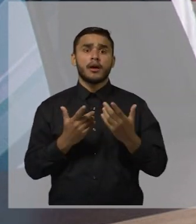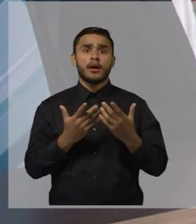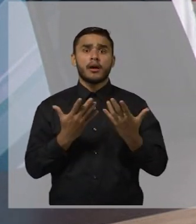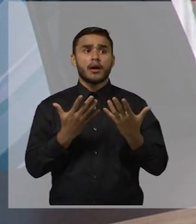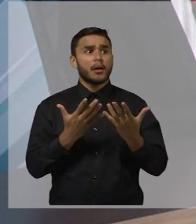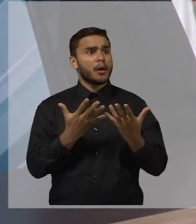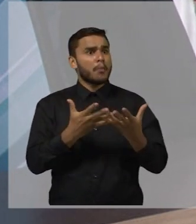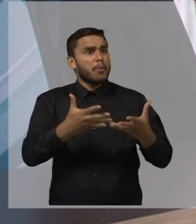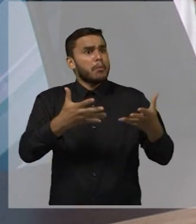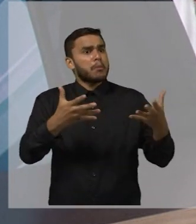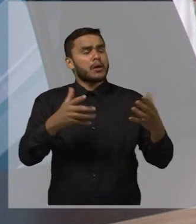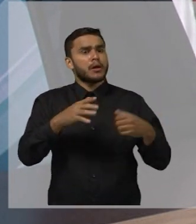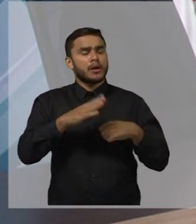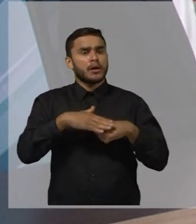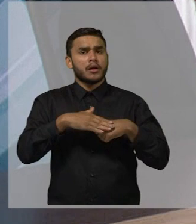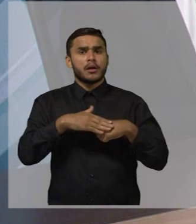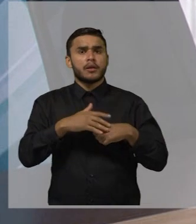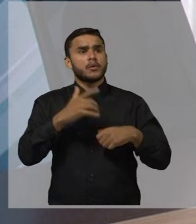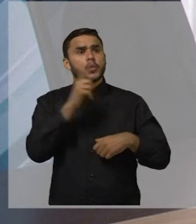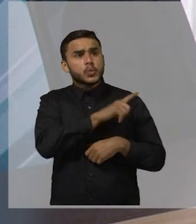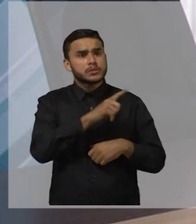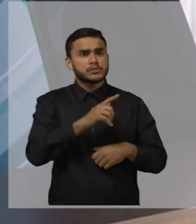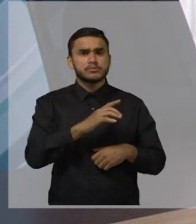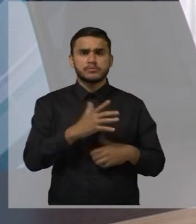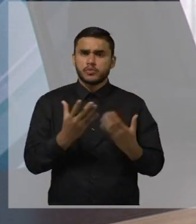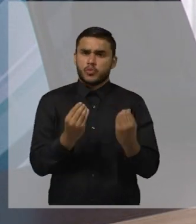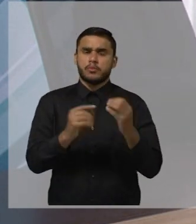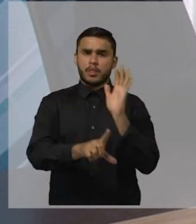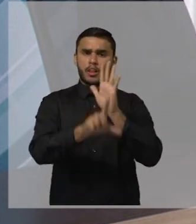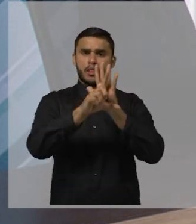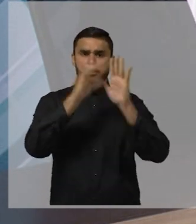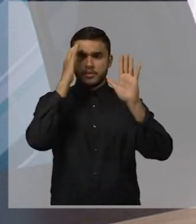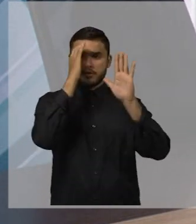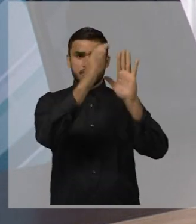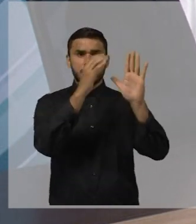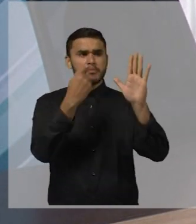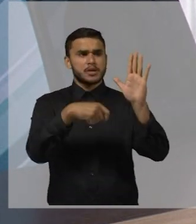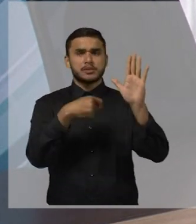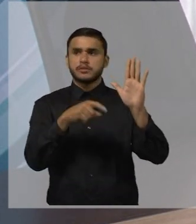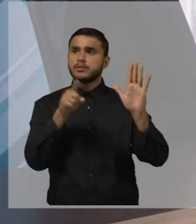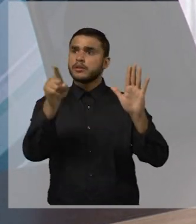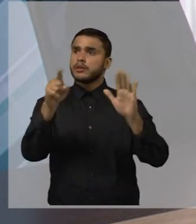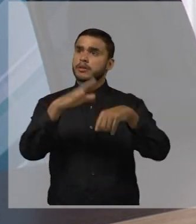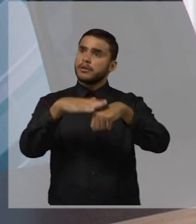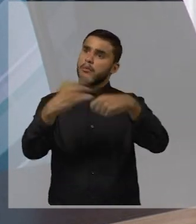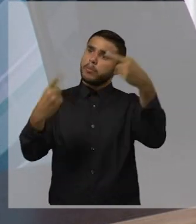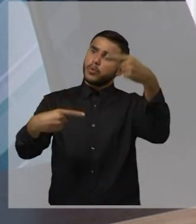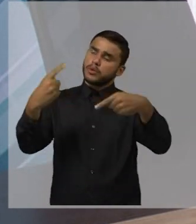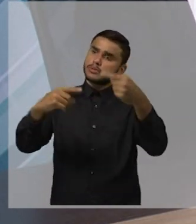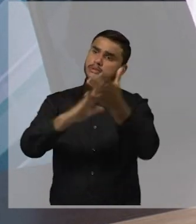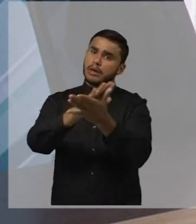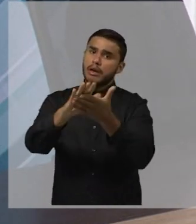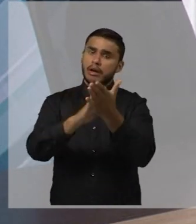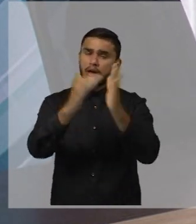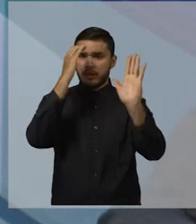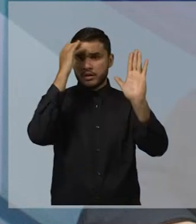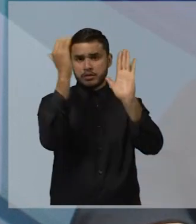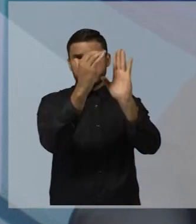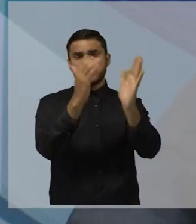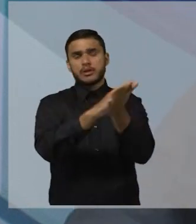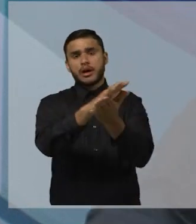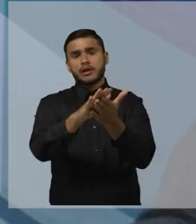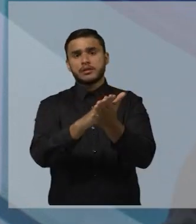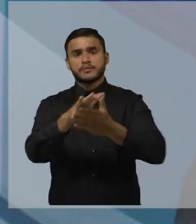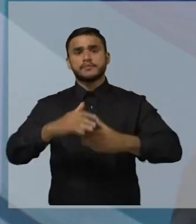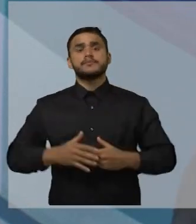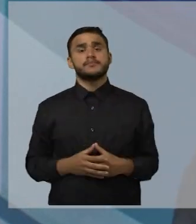isso repercute na própria violência. Como é possível que você vá estimular o cidadão a cumprir a lei se o primeiro mandatário, se